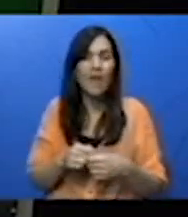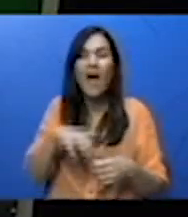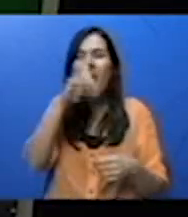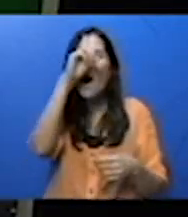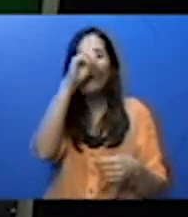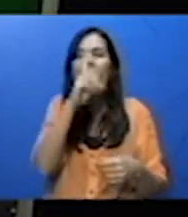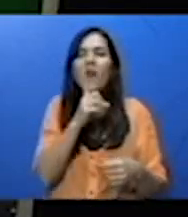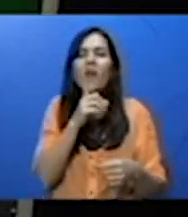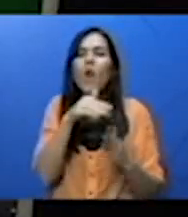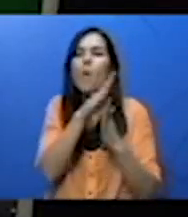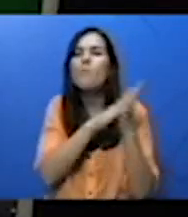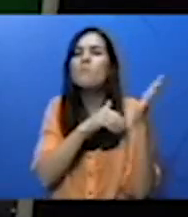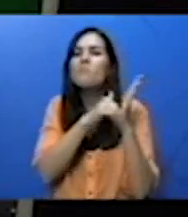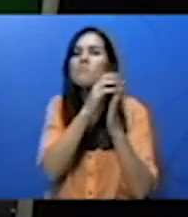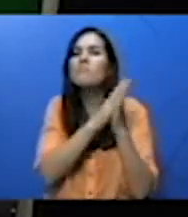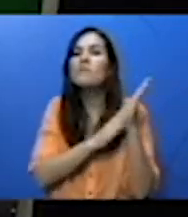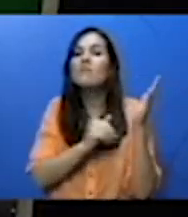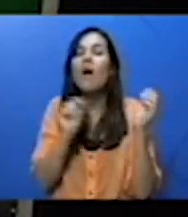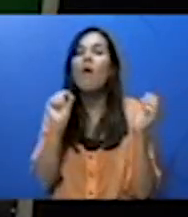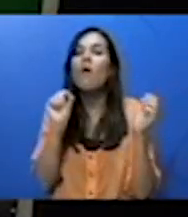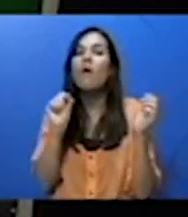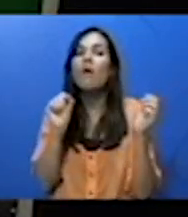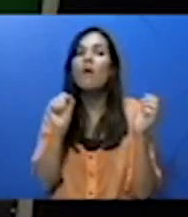nós vamos pintar as palavrinhas